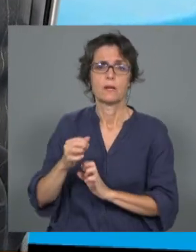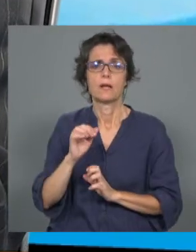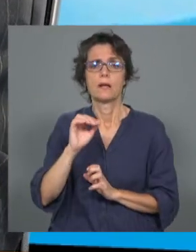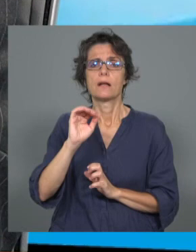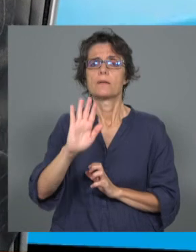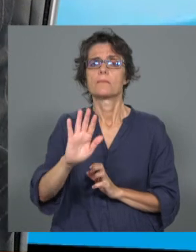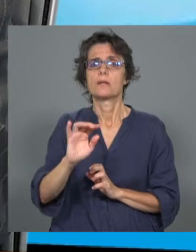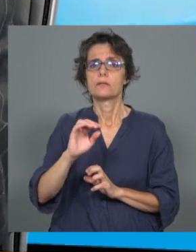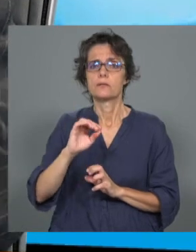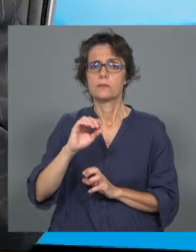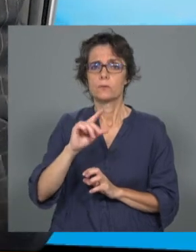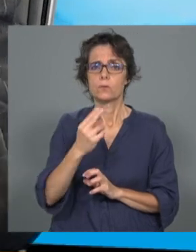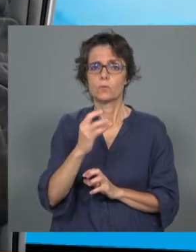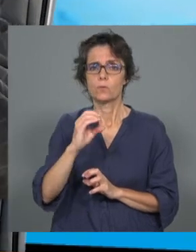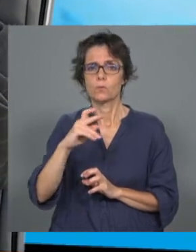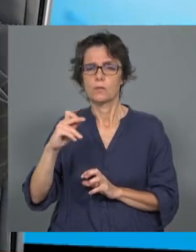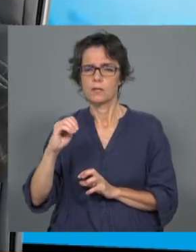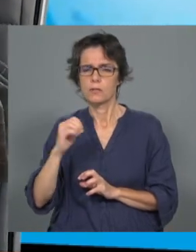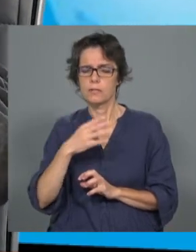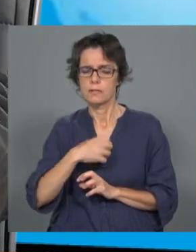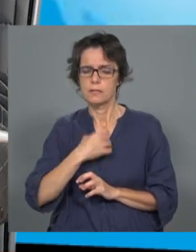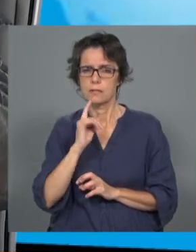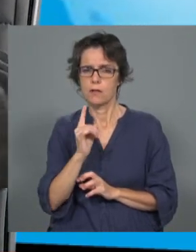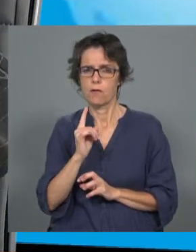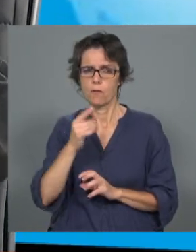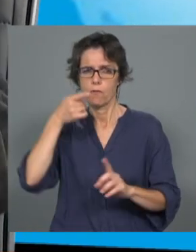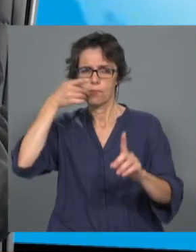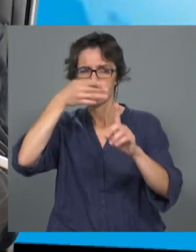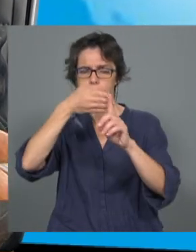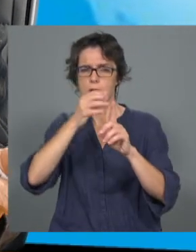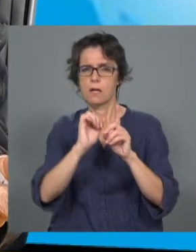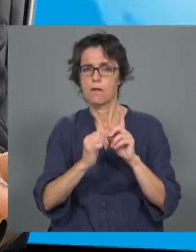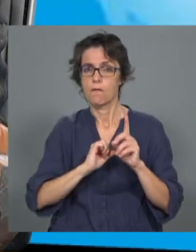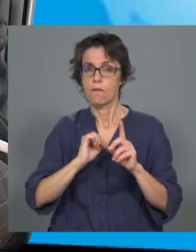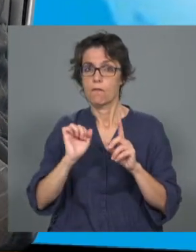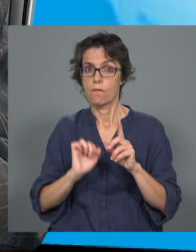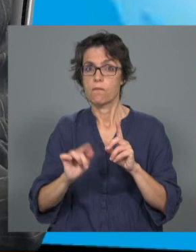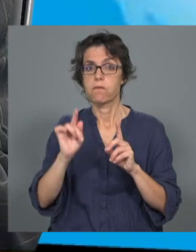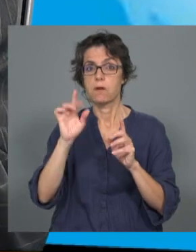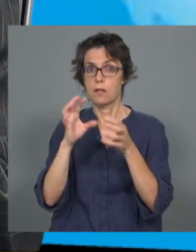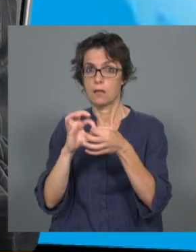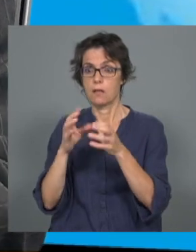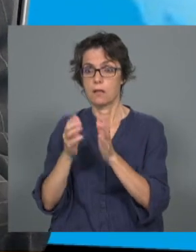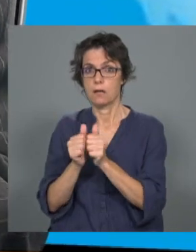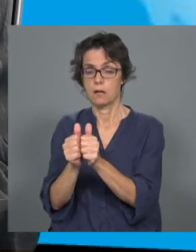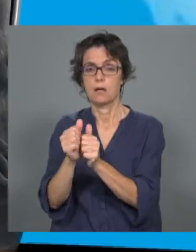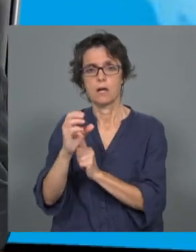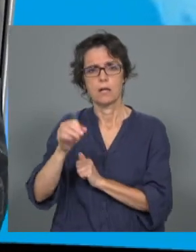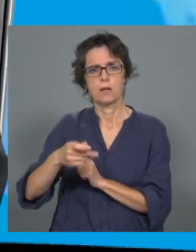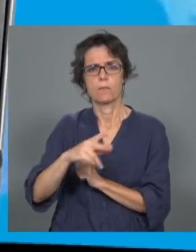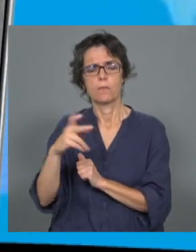vai sentir que na sua experiência missionária, juntamente com Paulo, vai haver diversidade